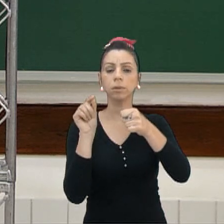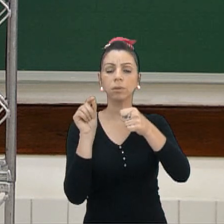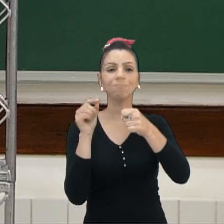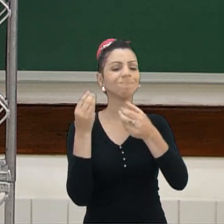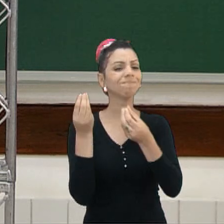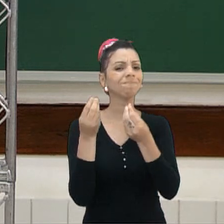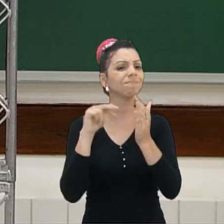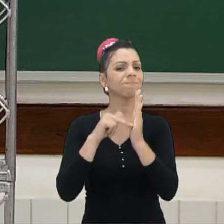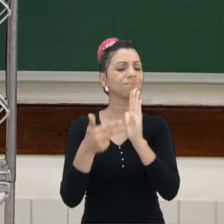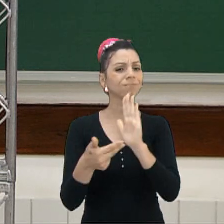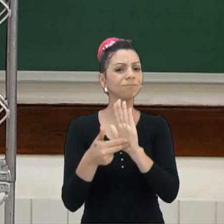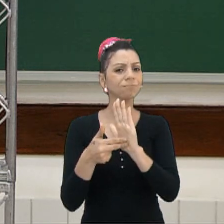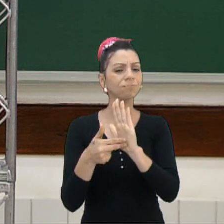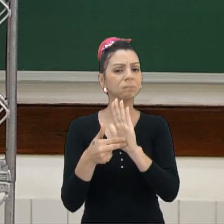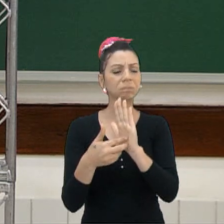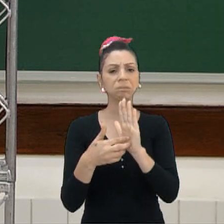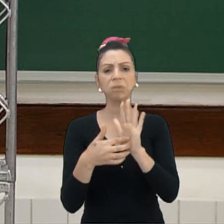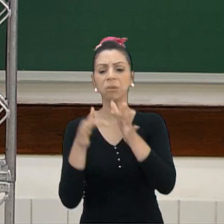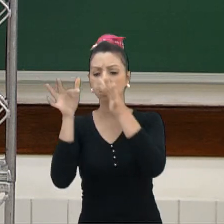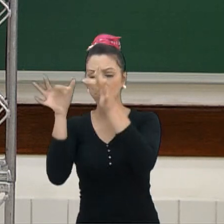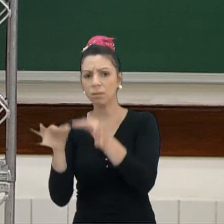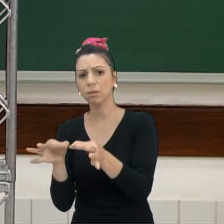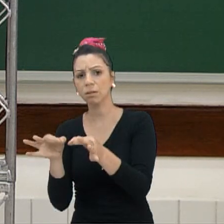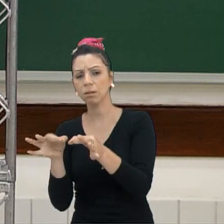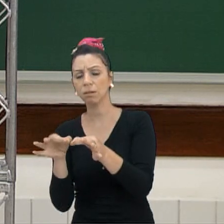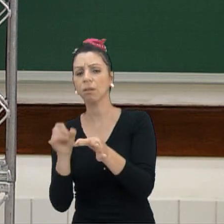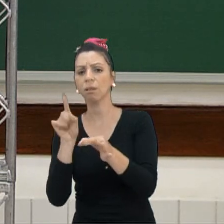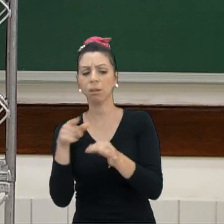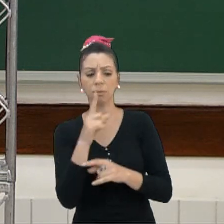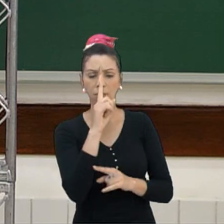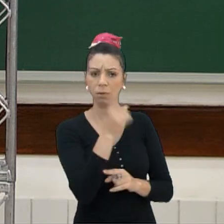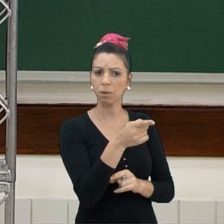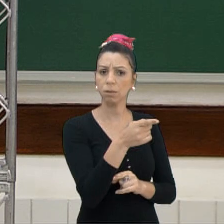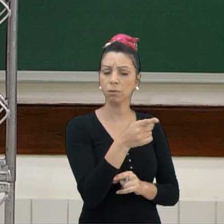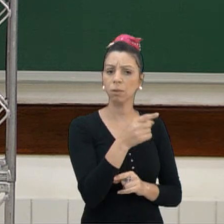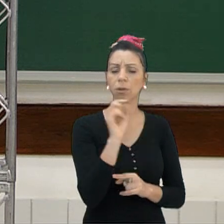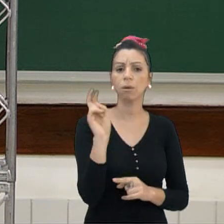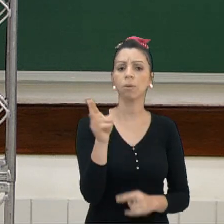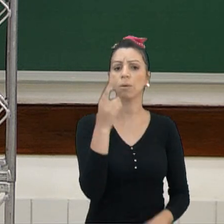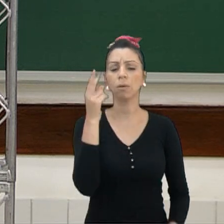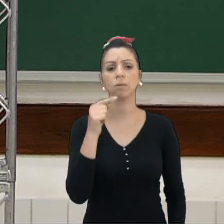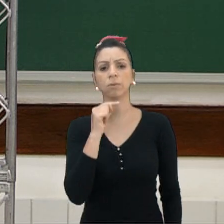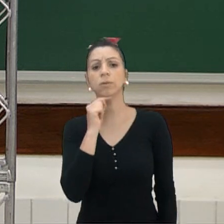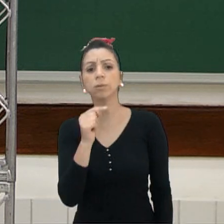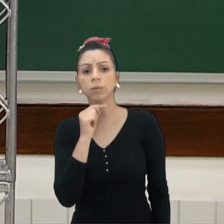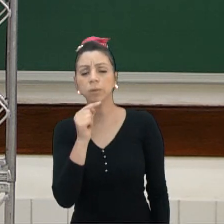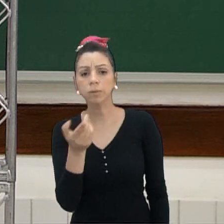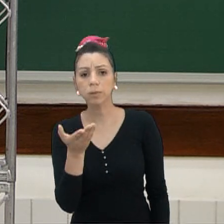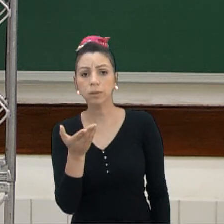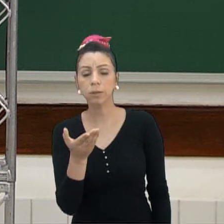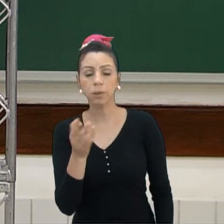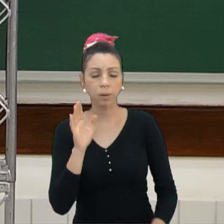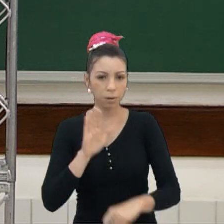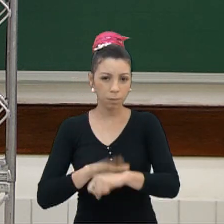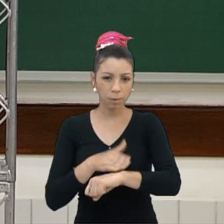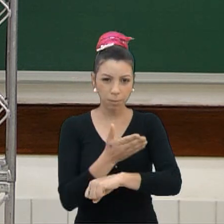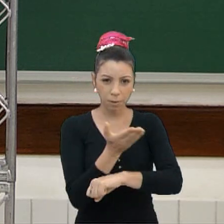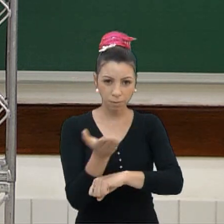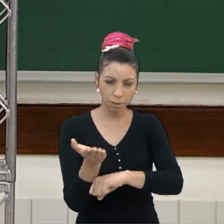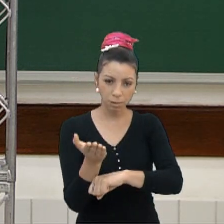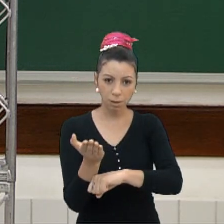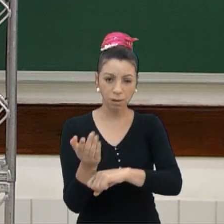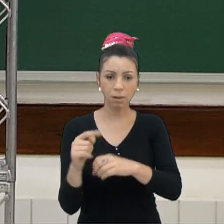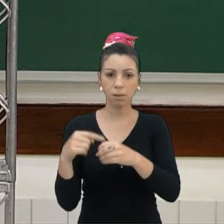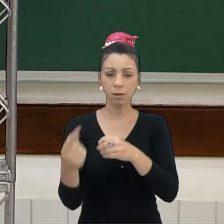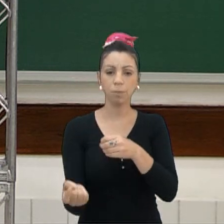a ideia? Passa uma ideia de certeza? É uma ordem ou será uma dúvida? Vou dar um tempinho para vocês